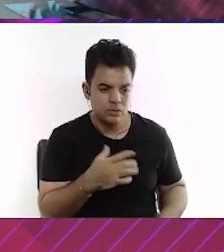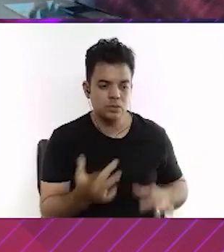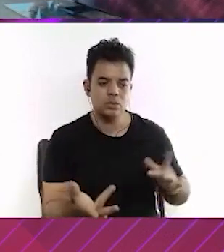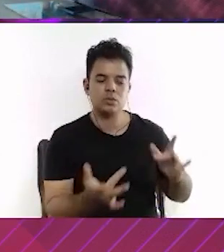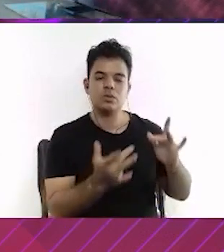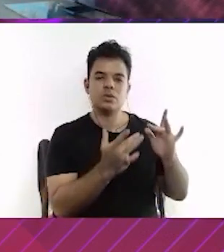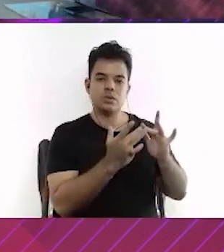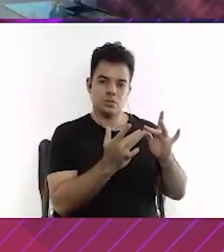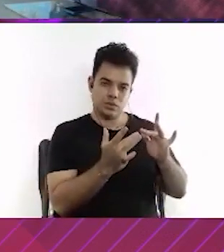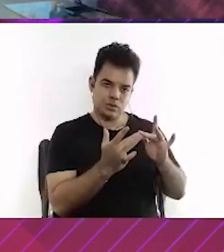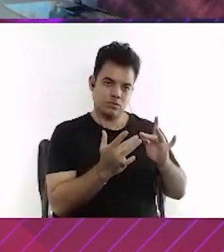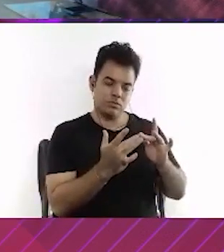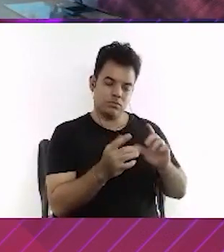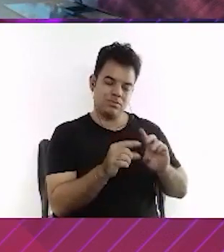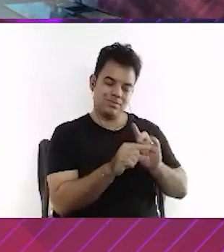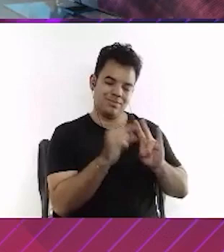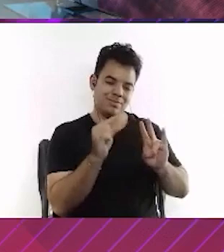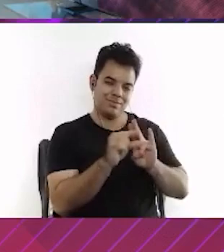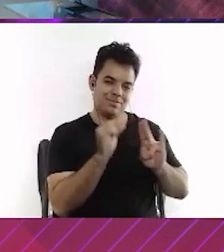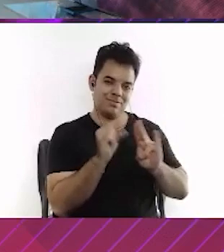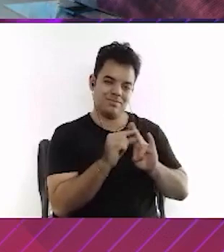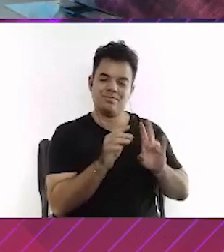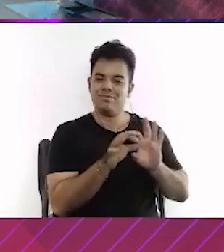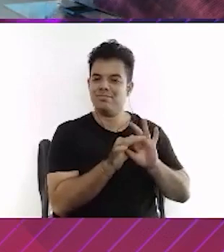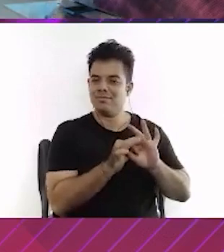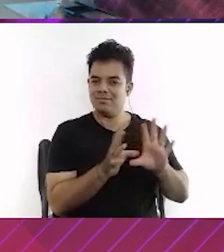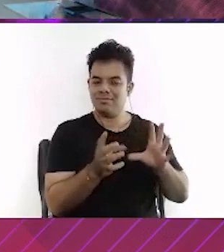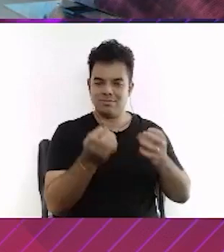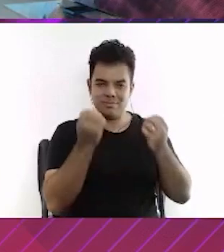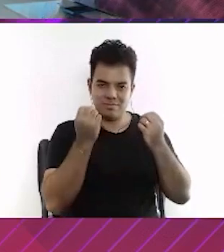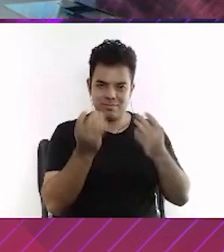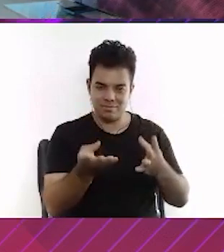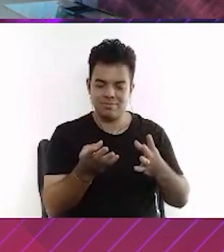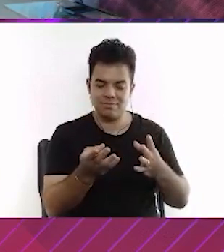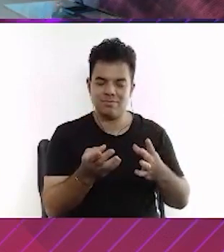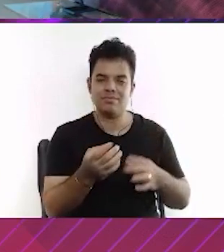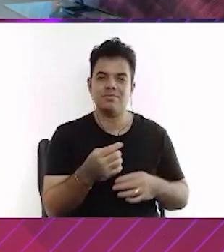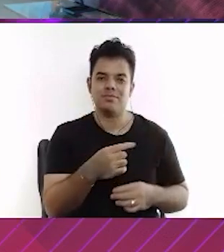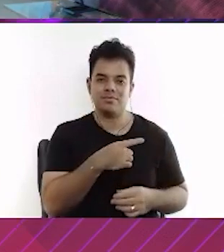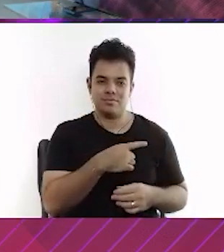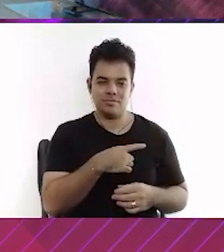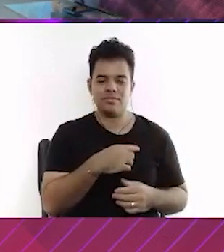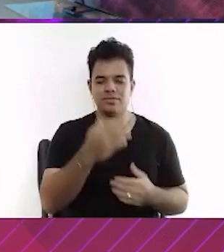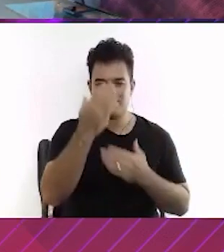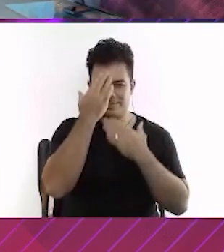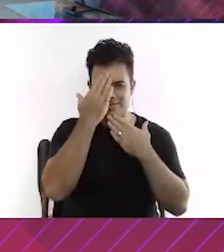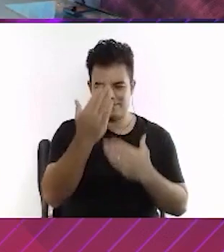posso estar disponibilizando isso. Muito obrigado.